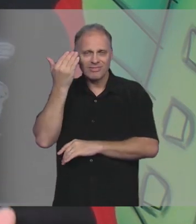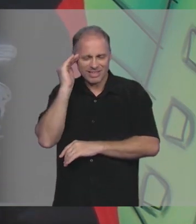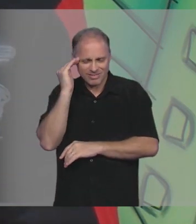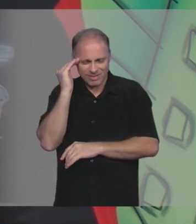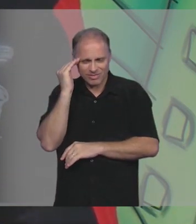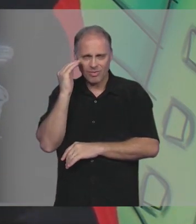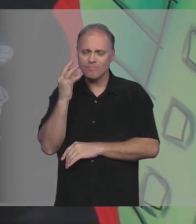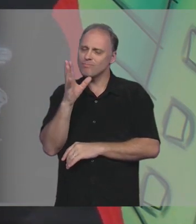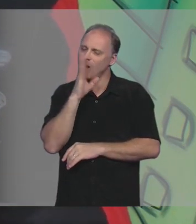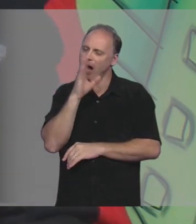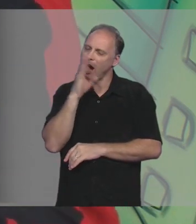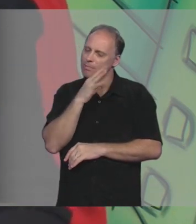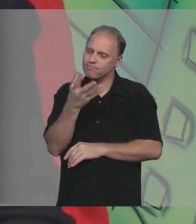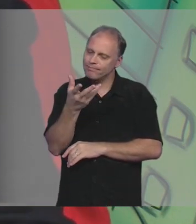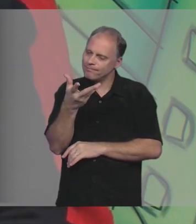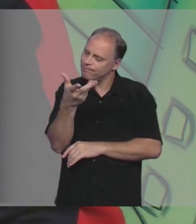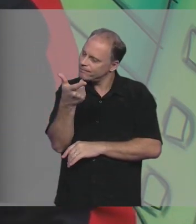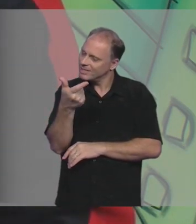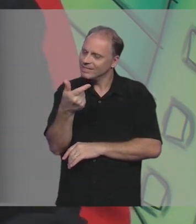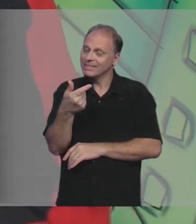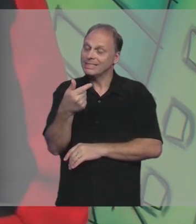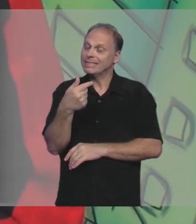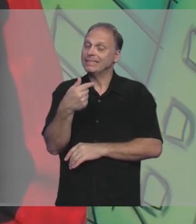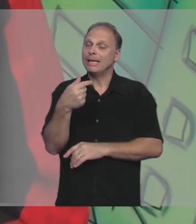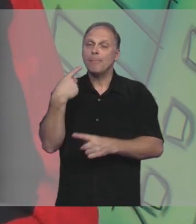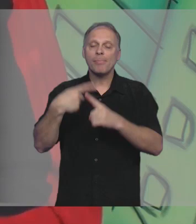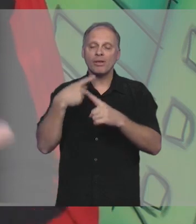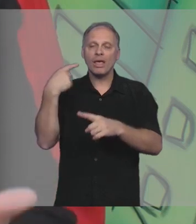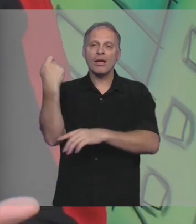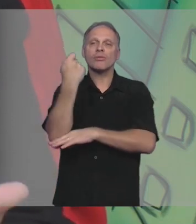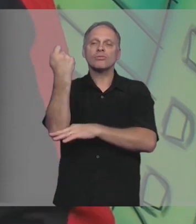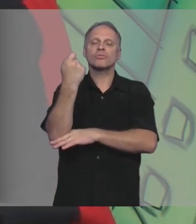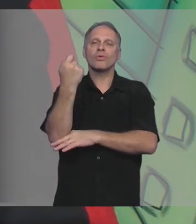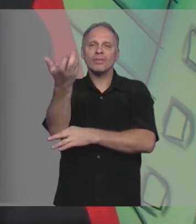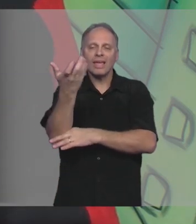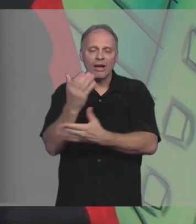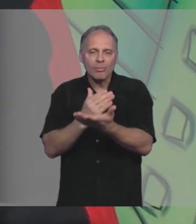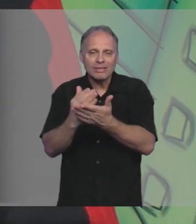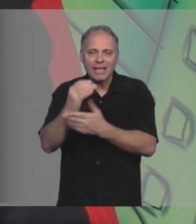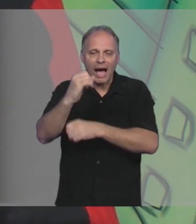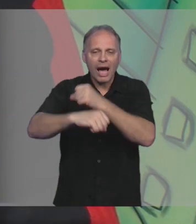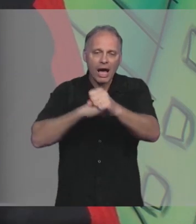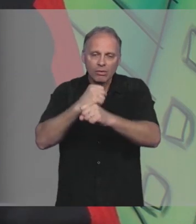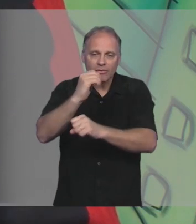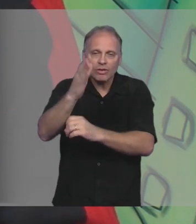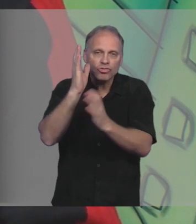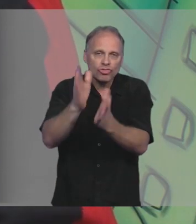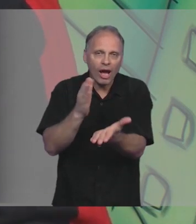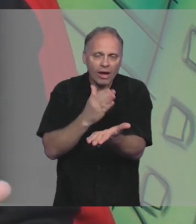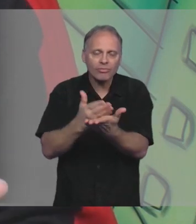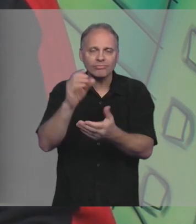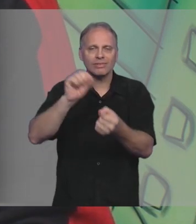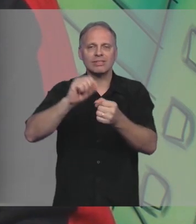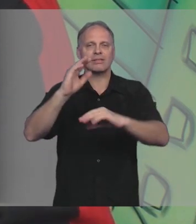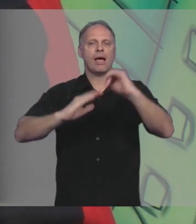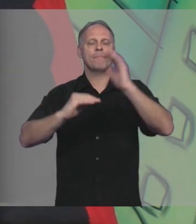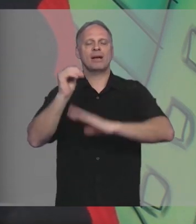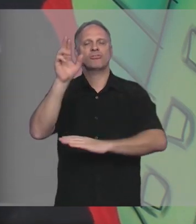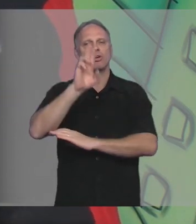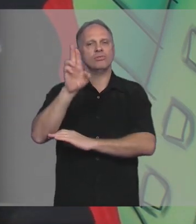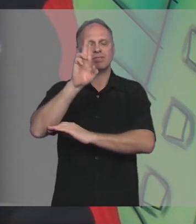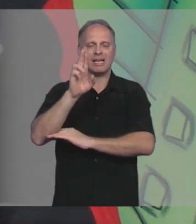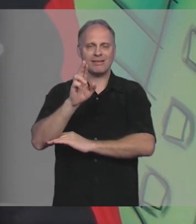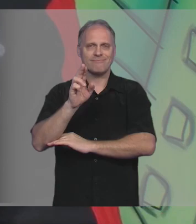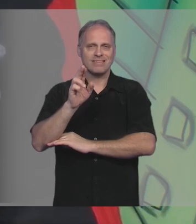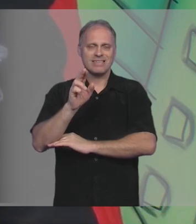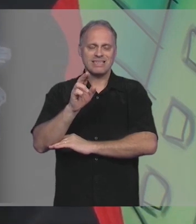também acelerado, tá? Precipitado, porque o Rio Grande do Sul já quer implementar a partir do ano que vem. E a participação está se